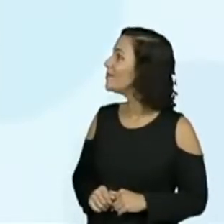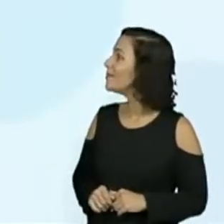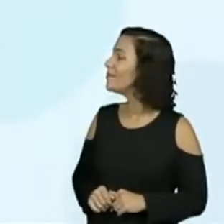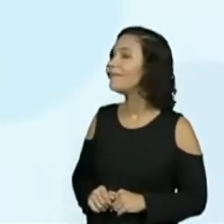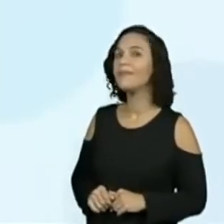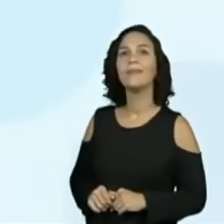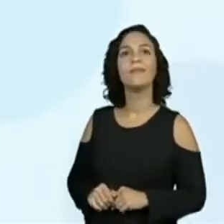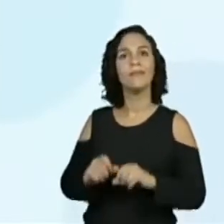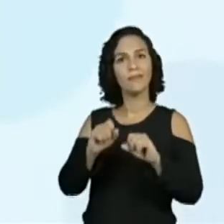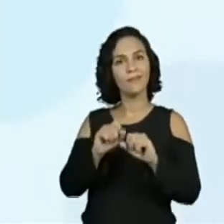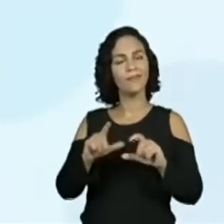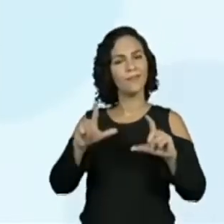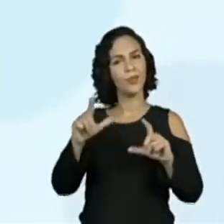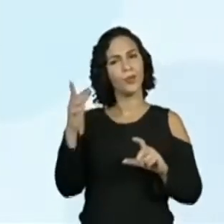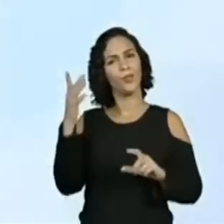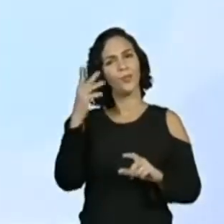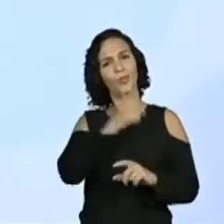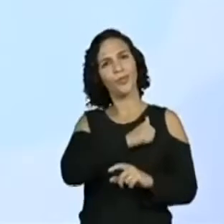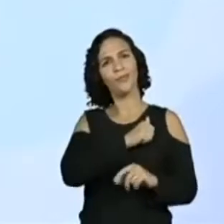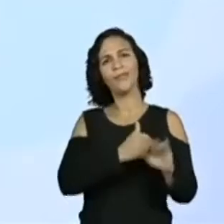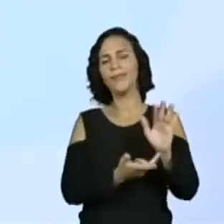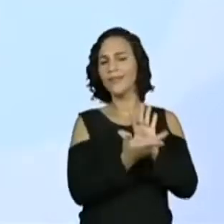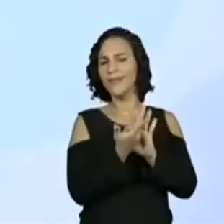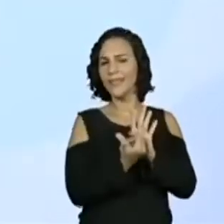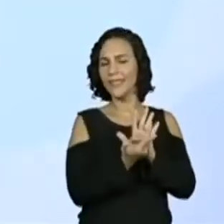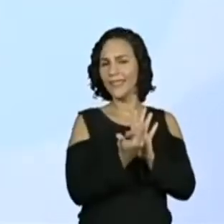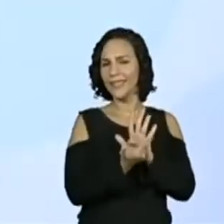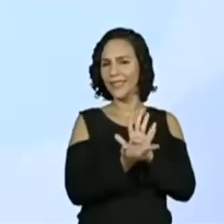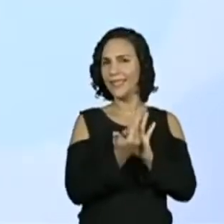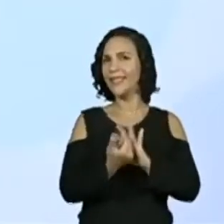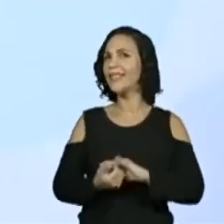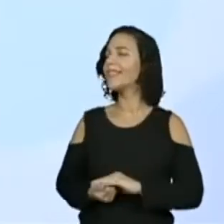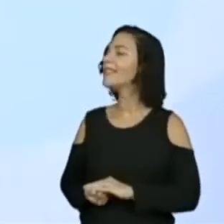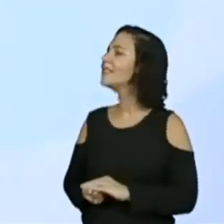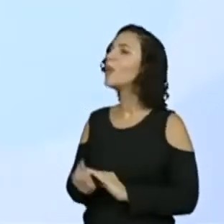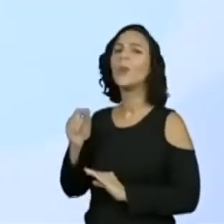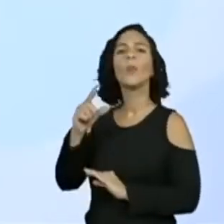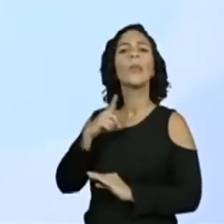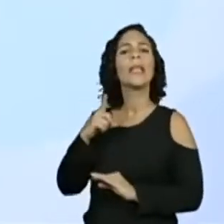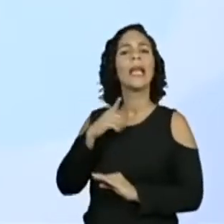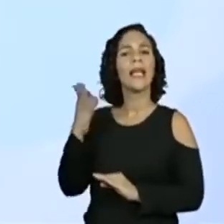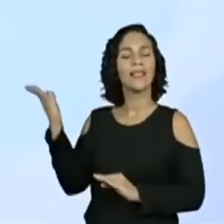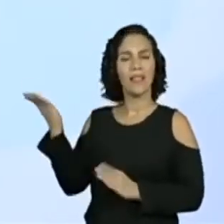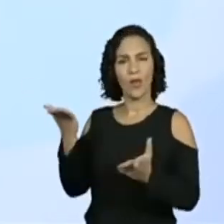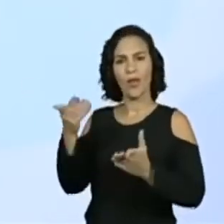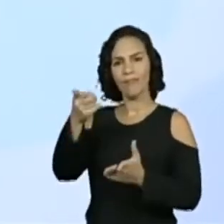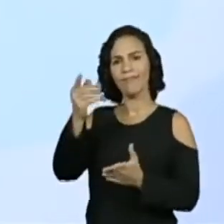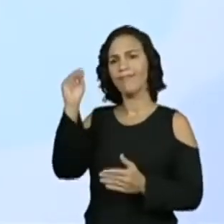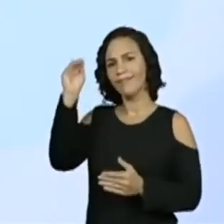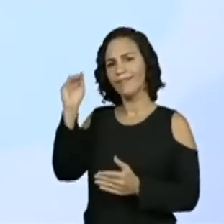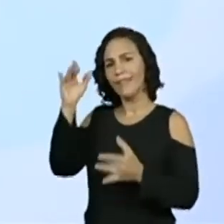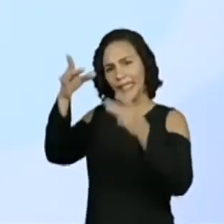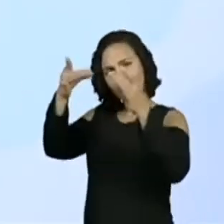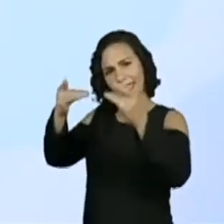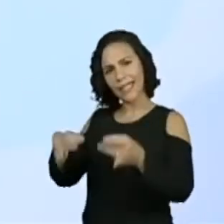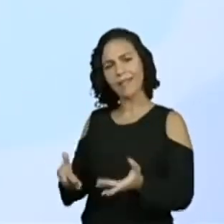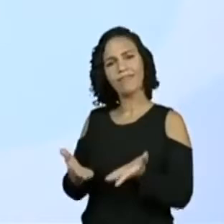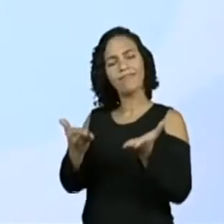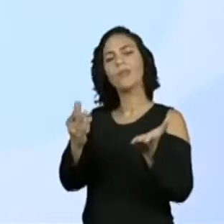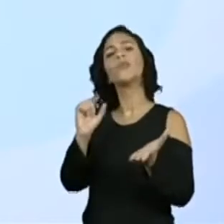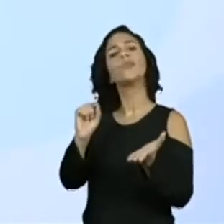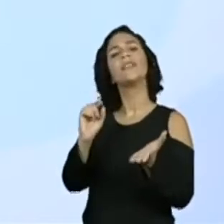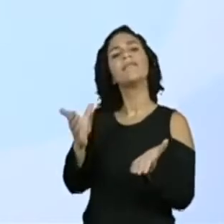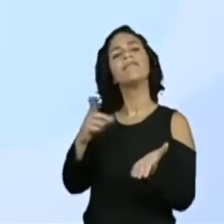Essa imagem é bem bonita, é um desenho, né, professora? O que você vê, professora Joyce? Eu vou deixar você representar as nossas crianças.